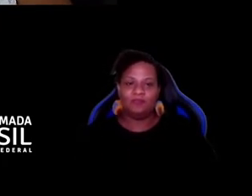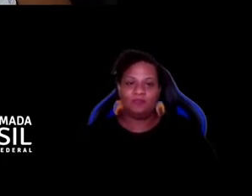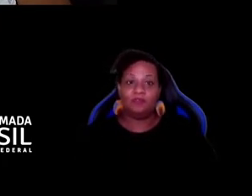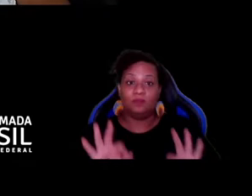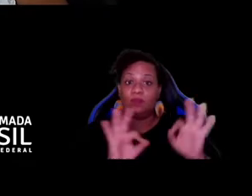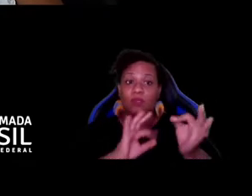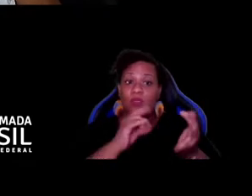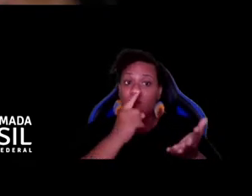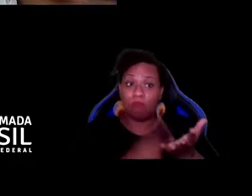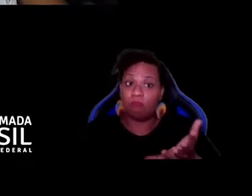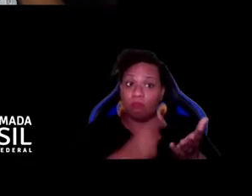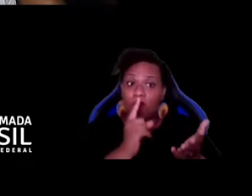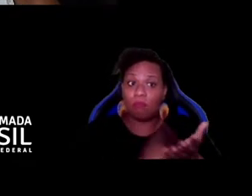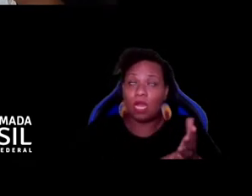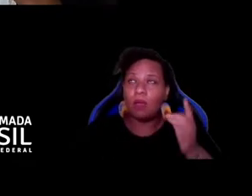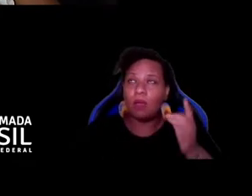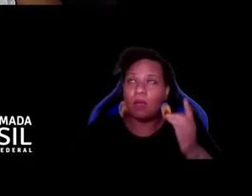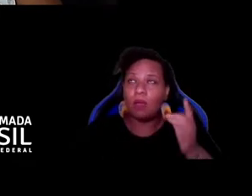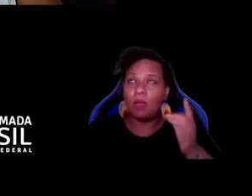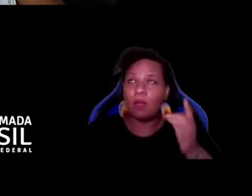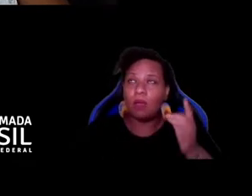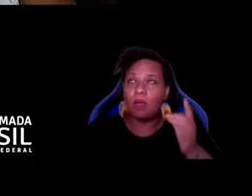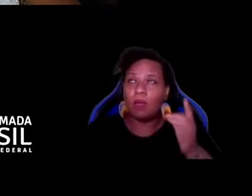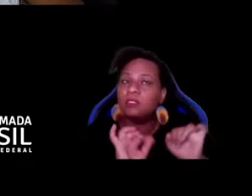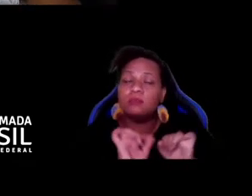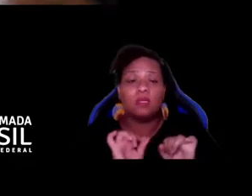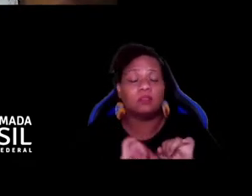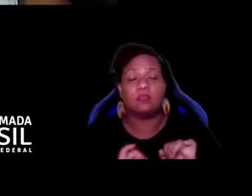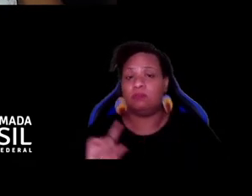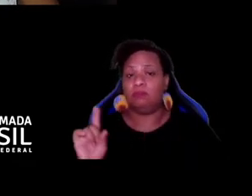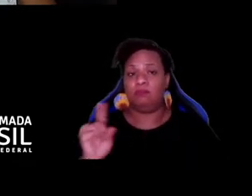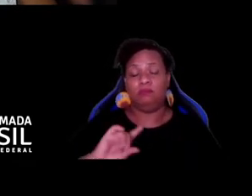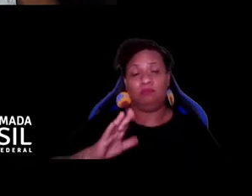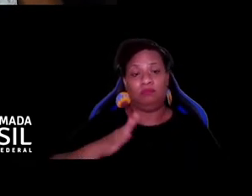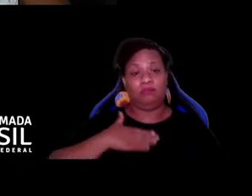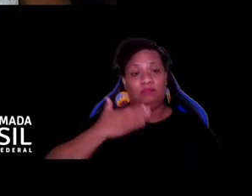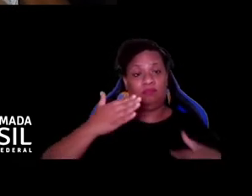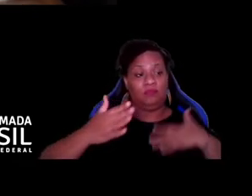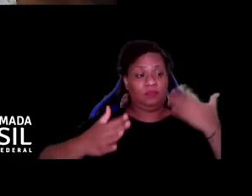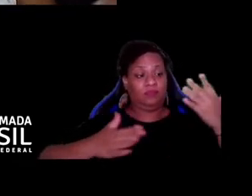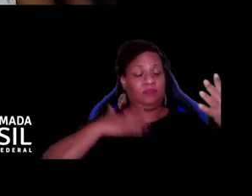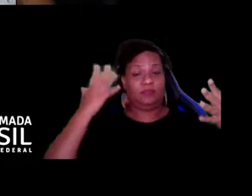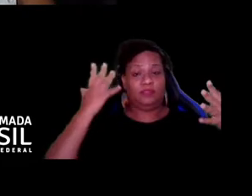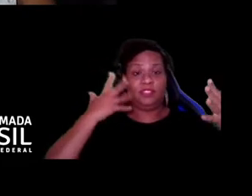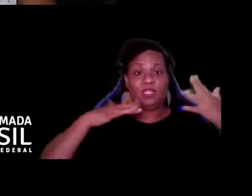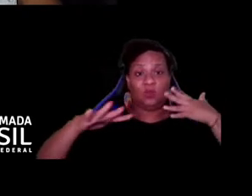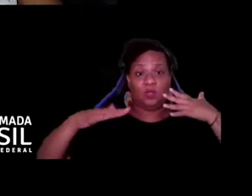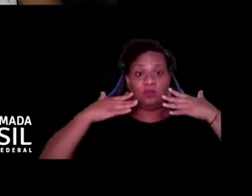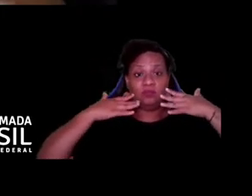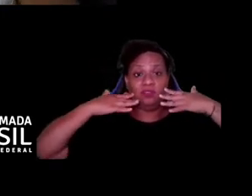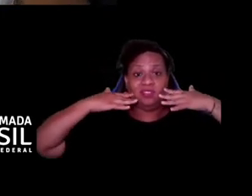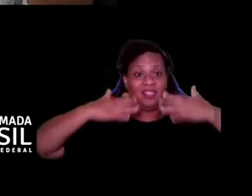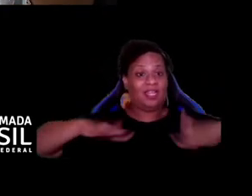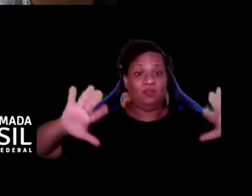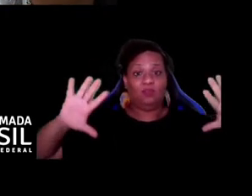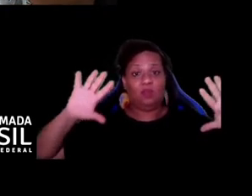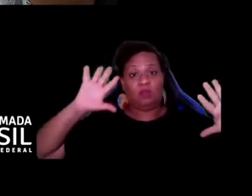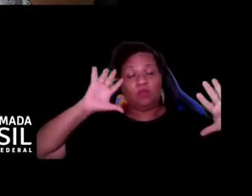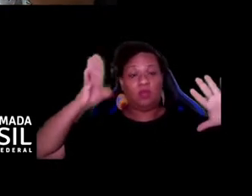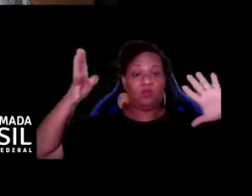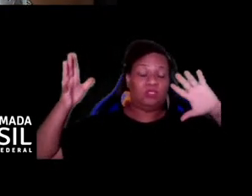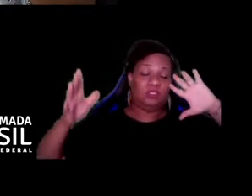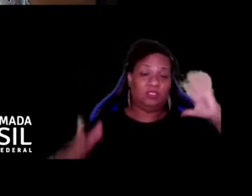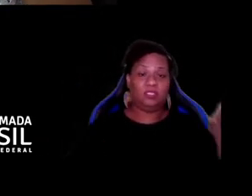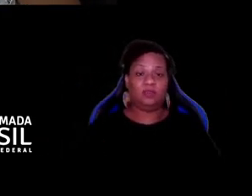estruturada para aquilo, não foi pensado se fazer daquela forma. A coisa foi acontecendo, e tinham, se eu não